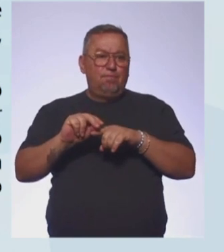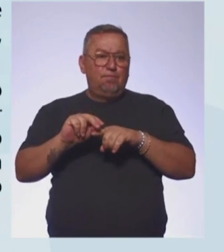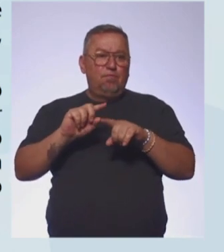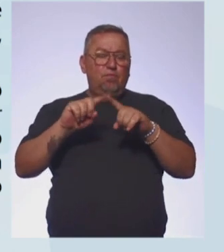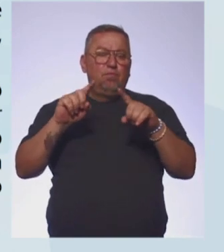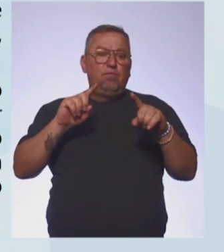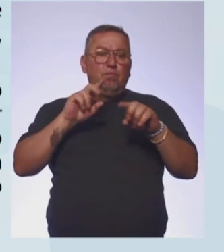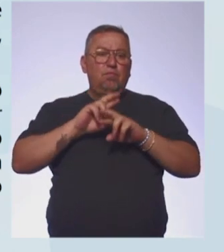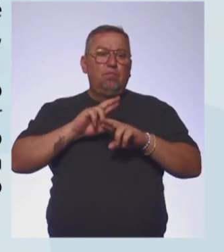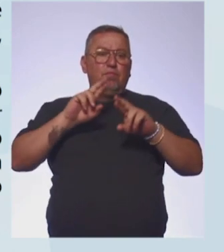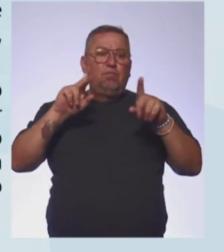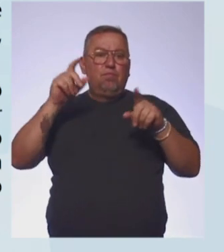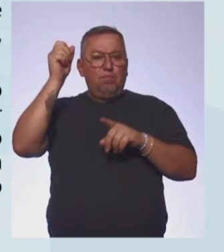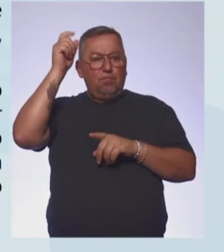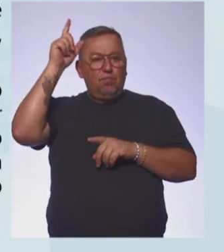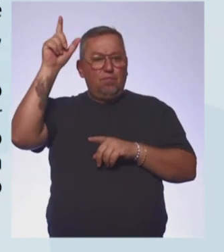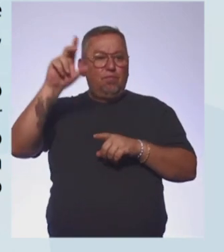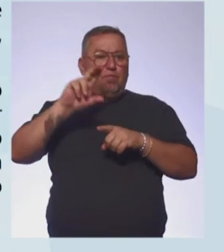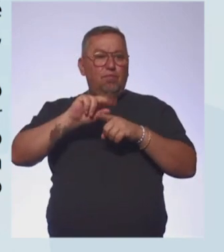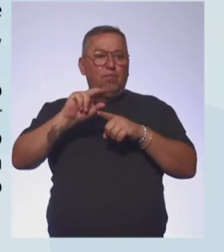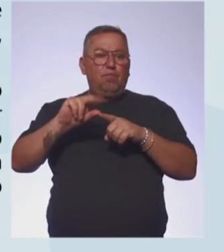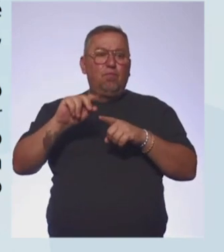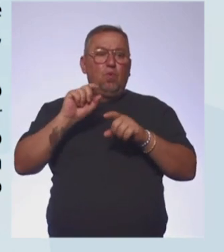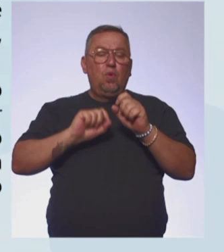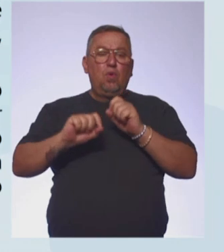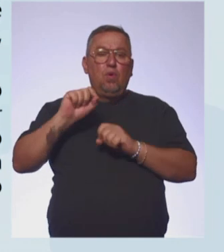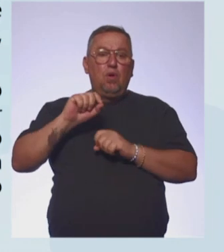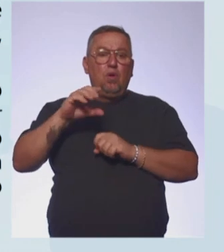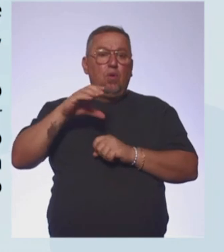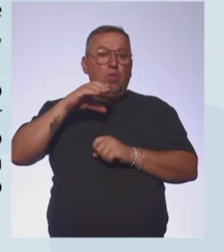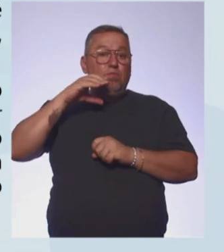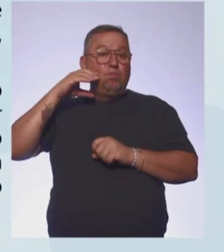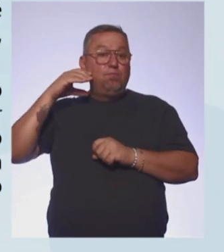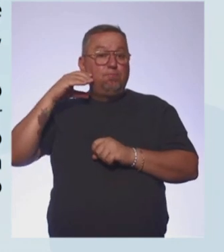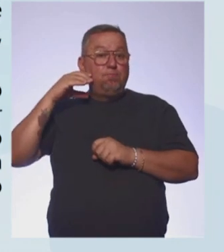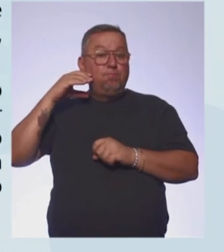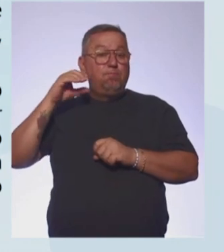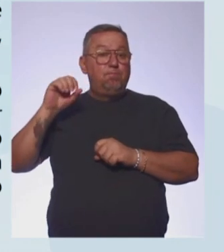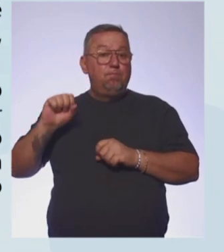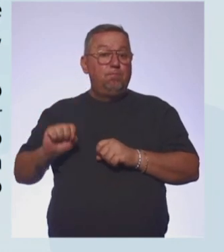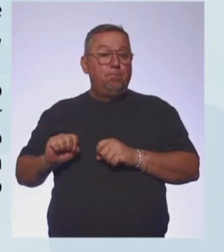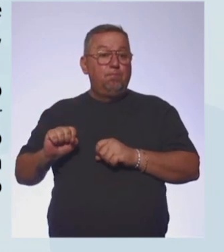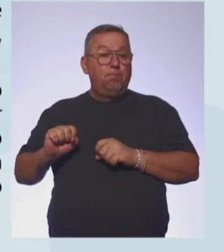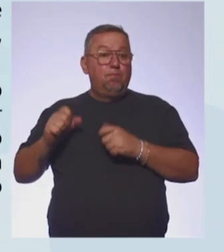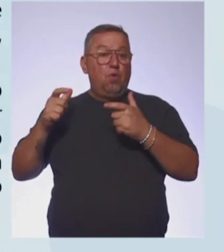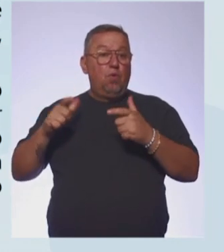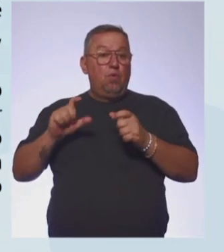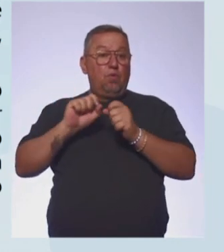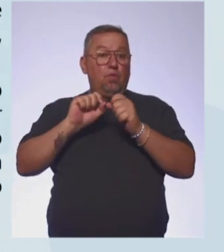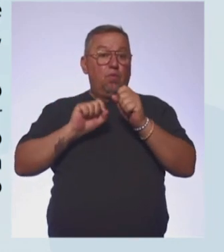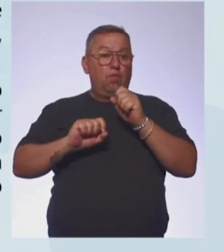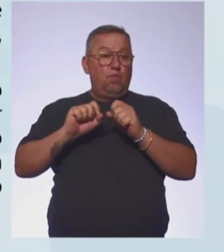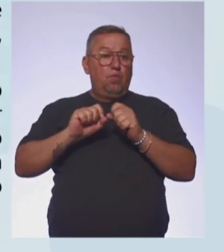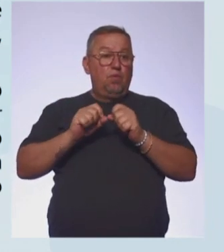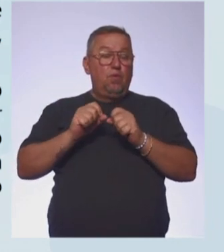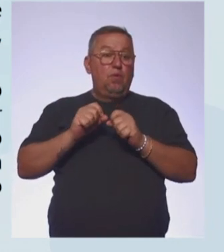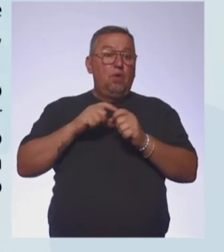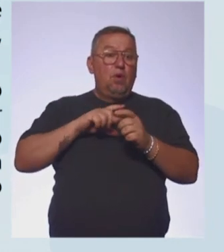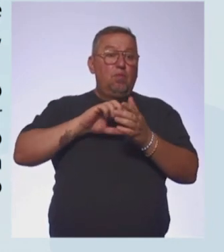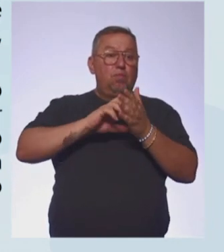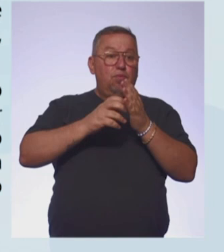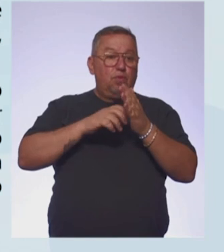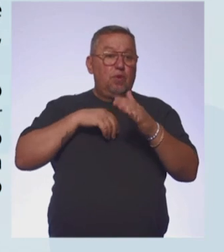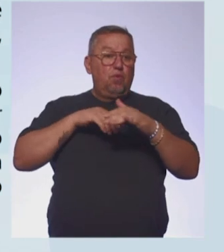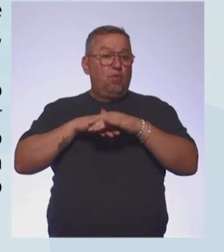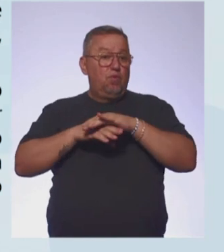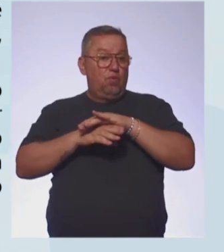relação às disparidades culturais, o artigo cita o caso da Coreia do Sul, onde foi criado um dilema entre o valor